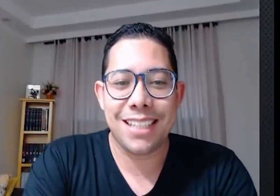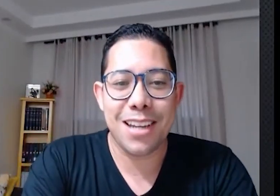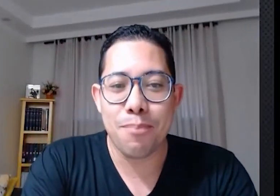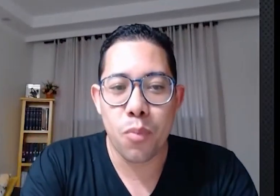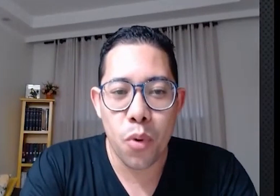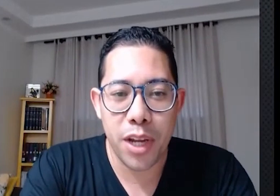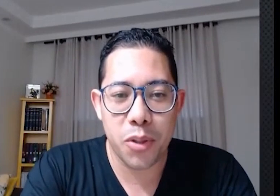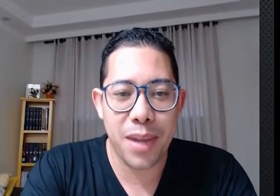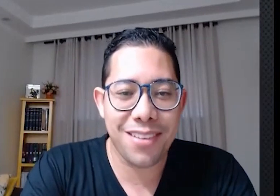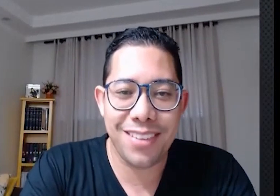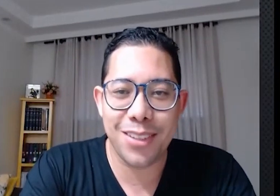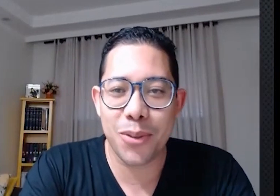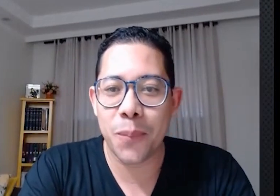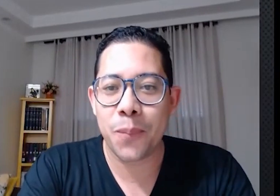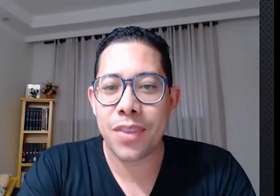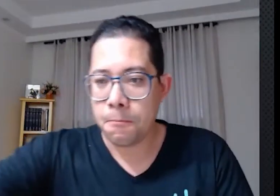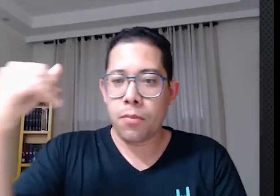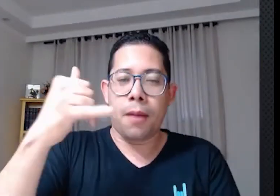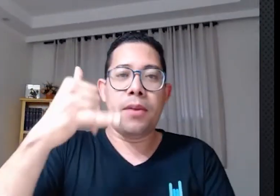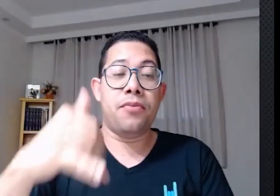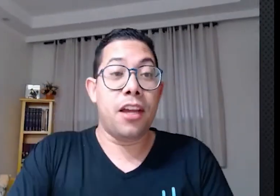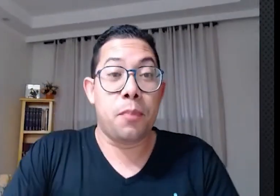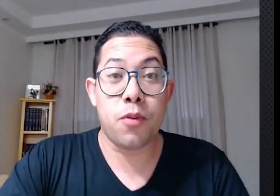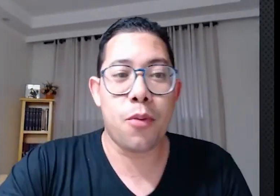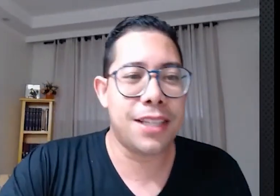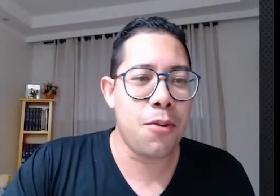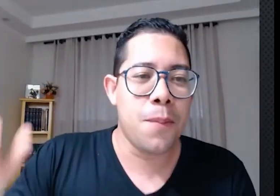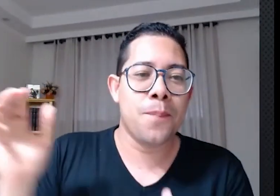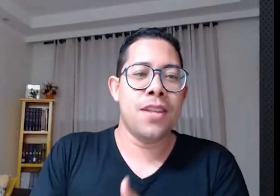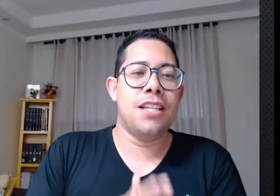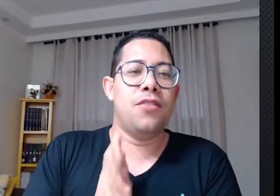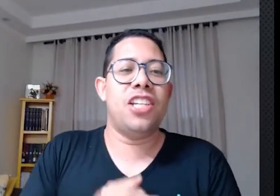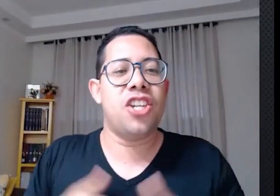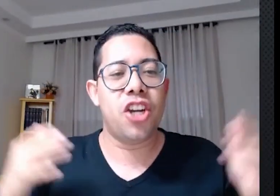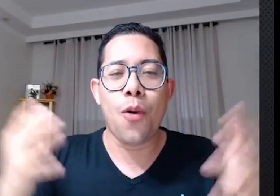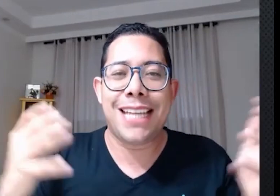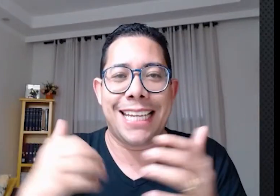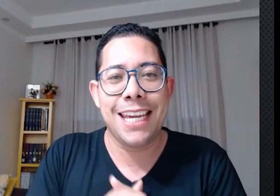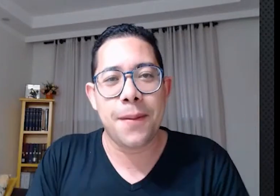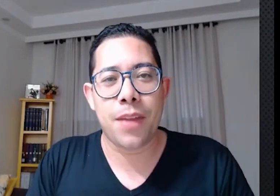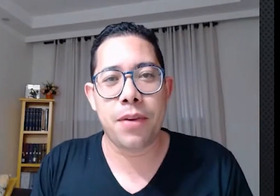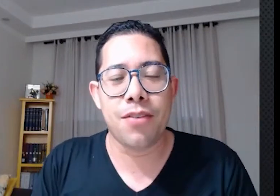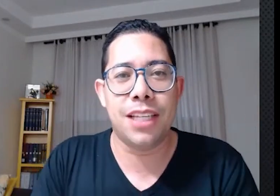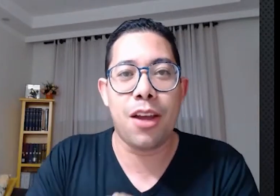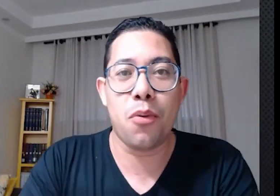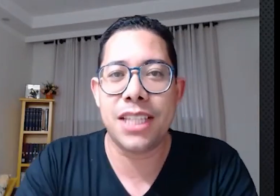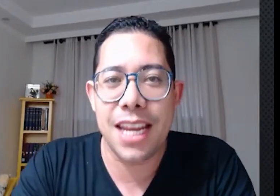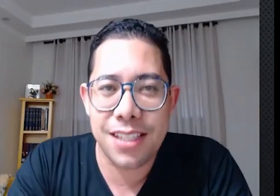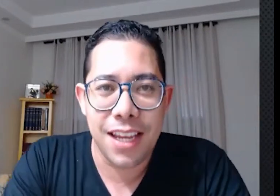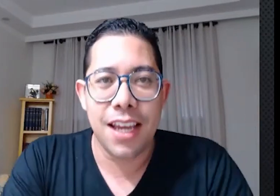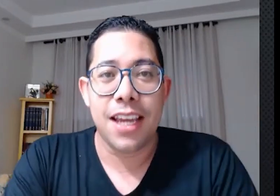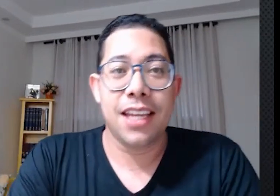bem? Seja muito bem-vindo. Perfeito, pessoal. Então, se você já chegou até aqui, é porque você tem